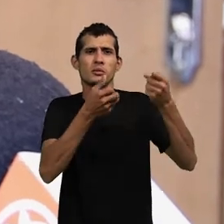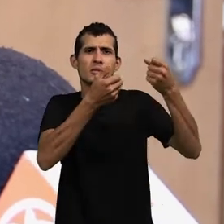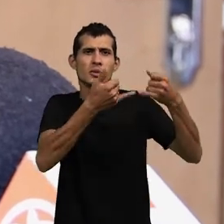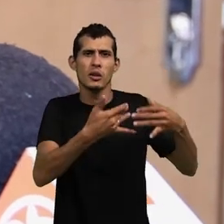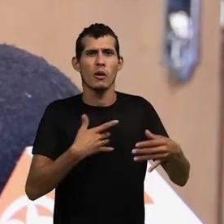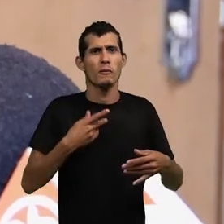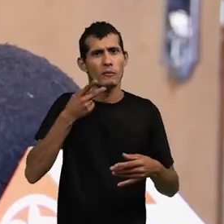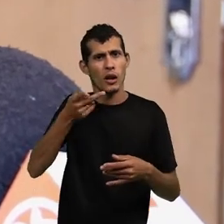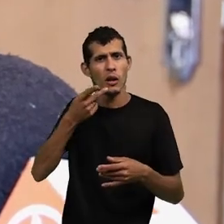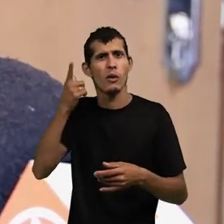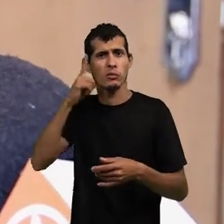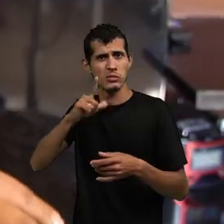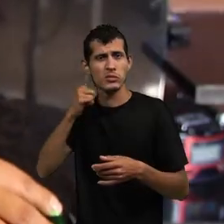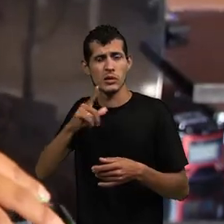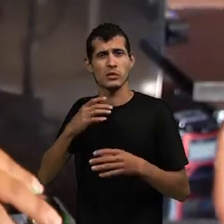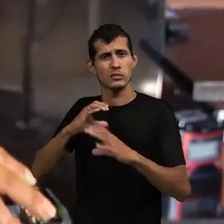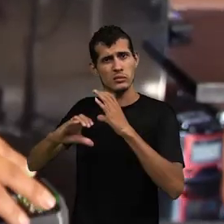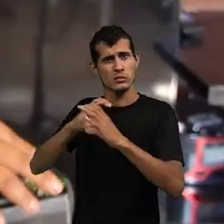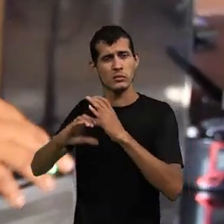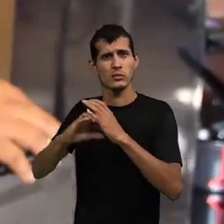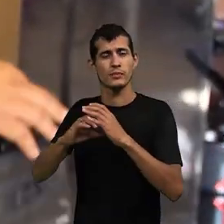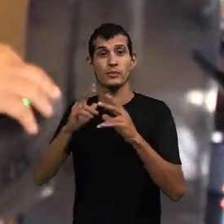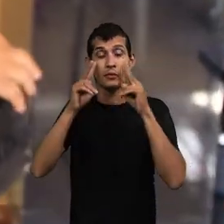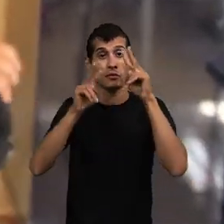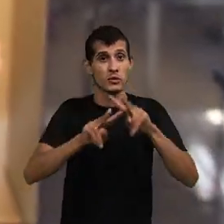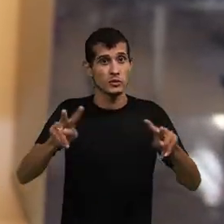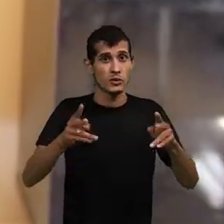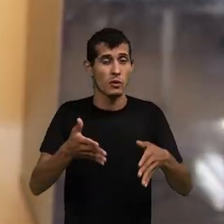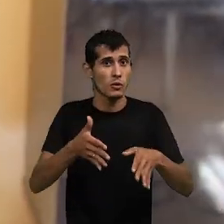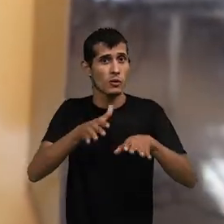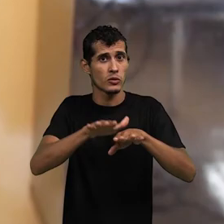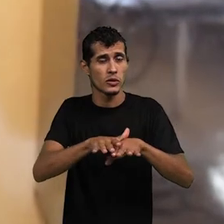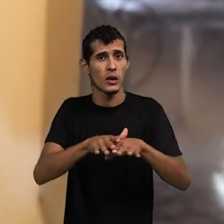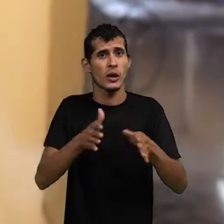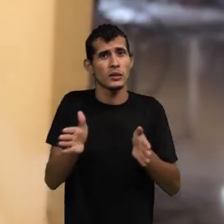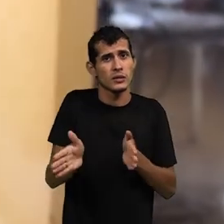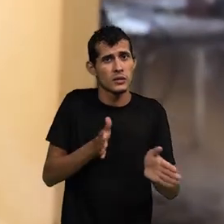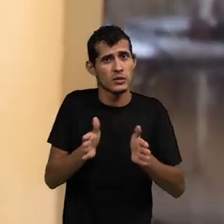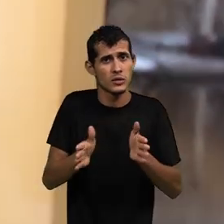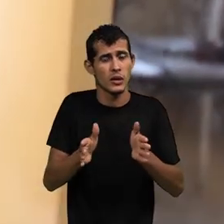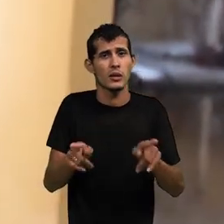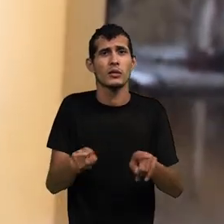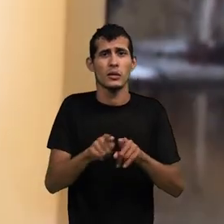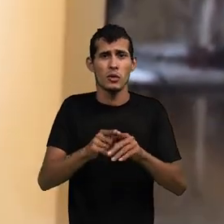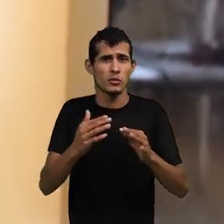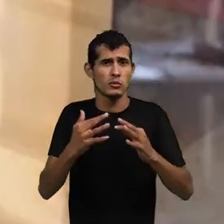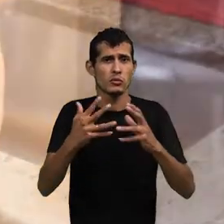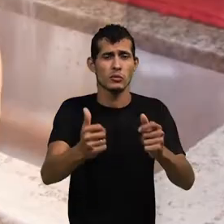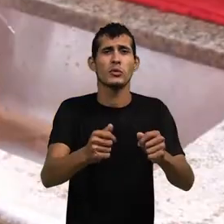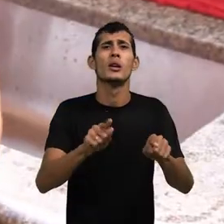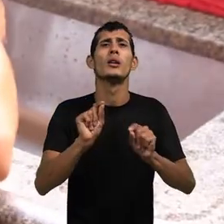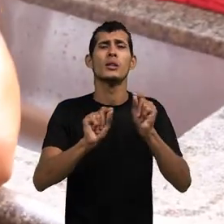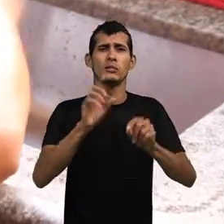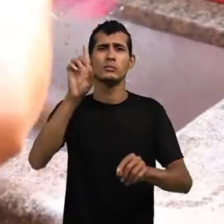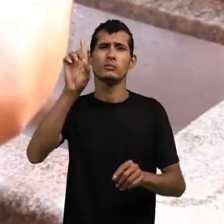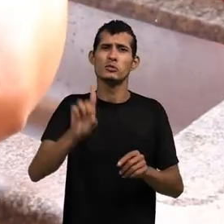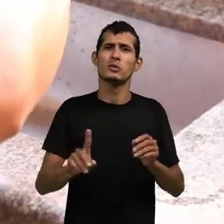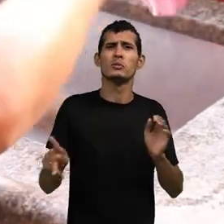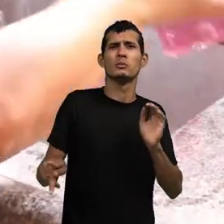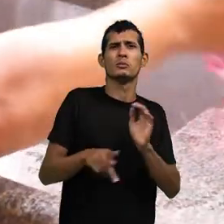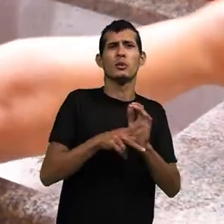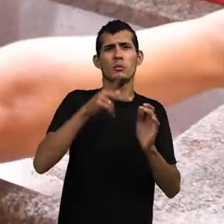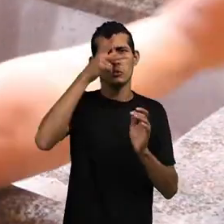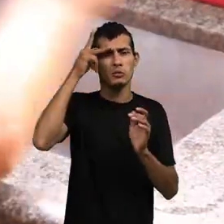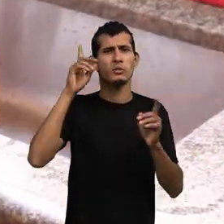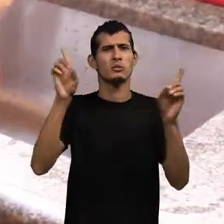gente consegue falar o que tem. Visibilidade, inclusão, acessibilidade e emancipação são direitos garantidos